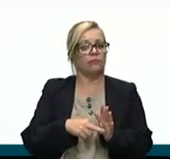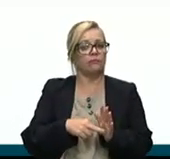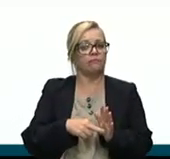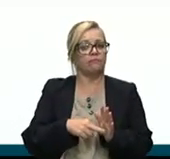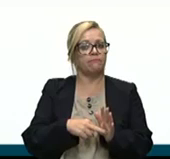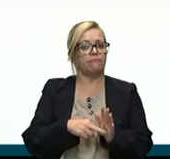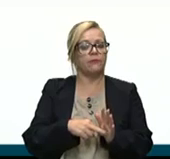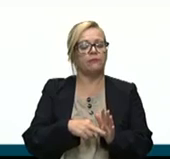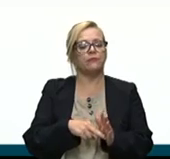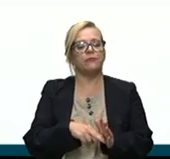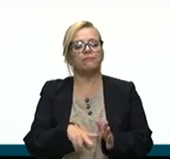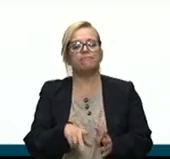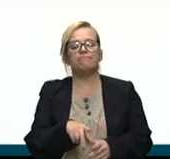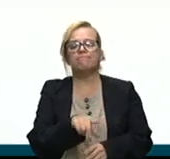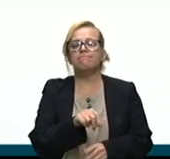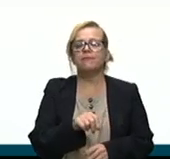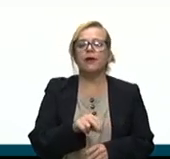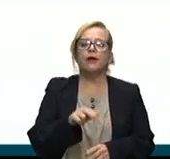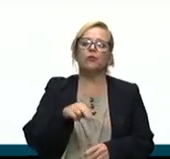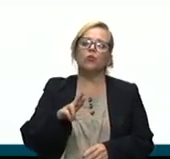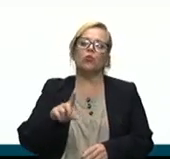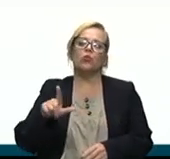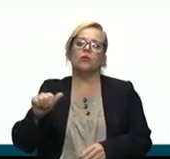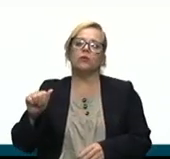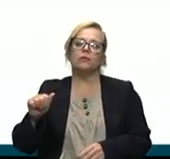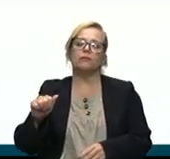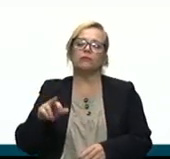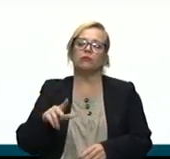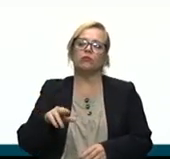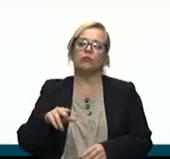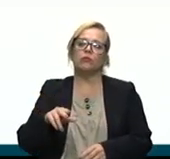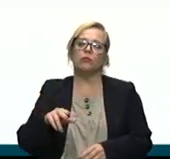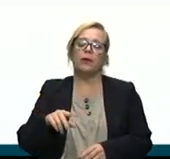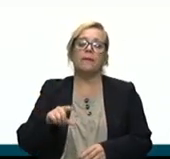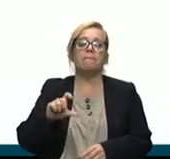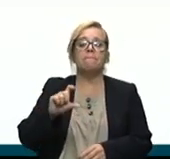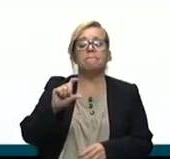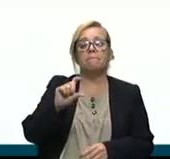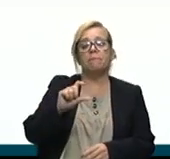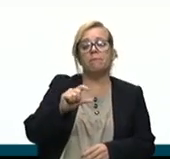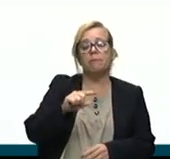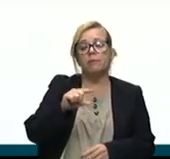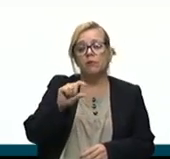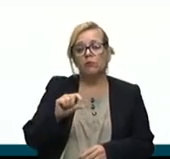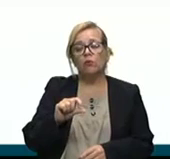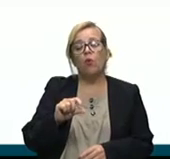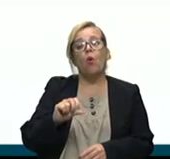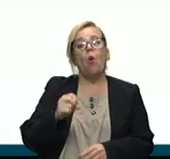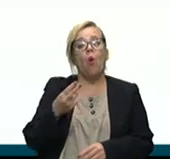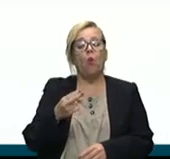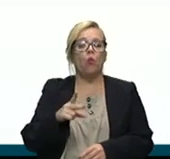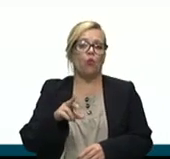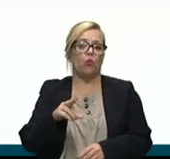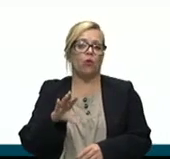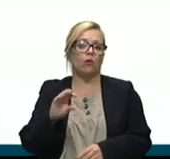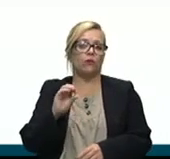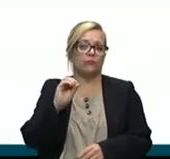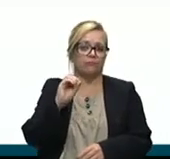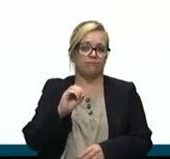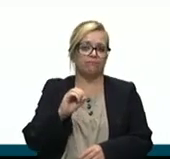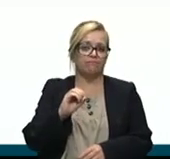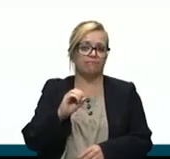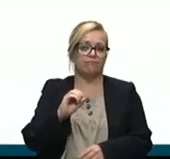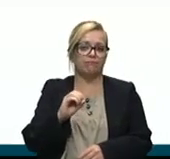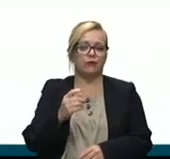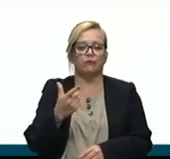hipótese nula como sendo o coeficiente menor ou igual que zero. Por quê? Porque aí eu digo